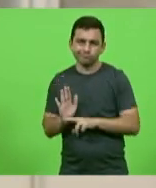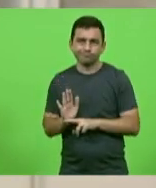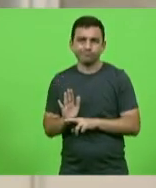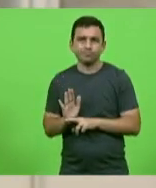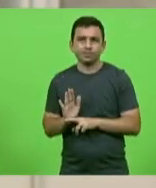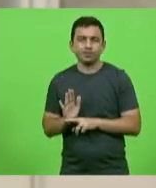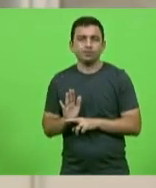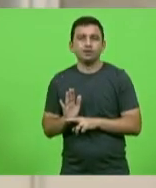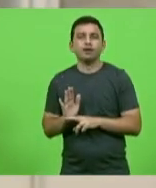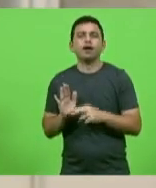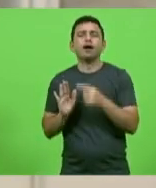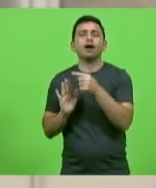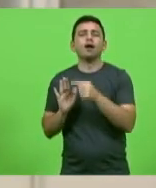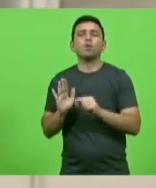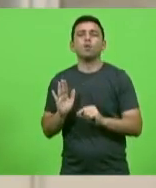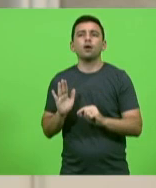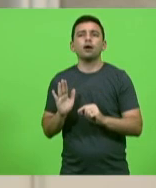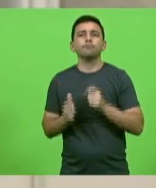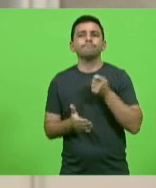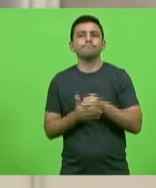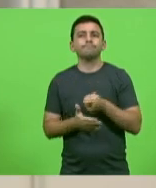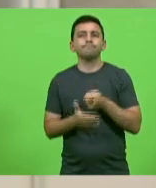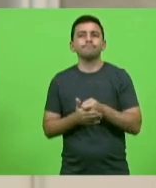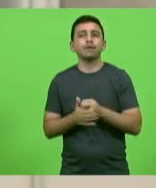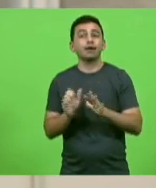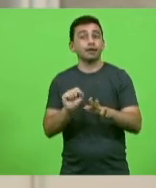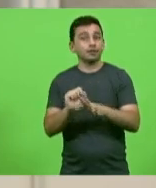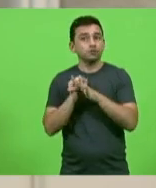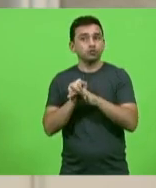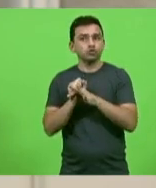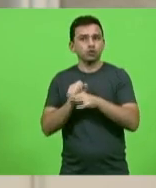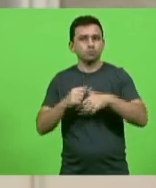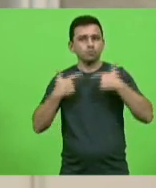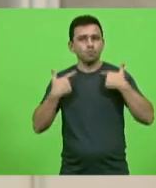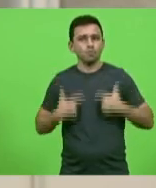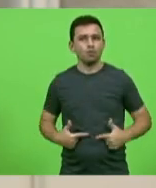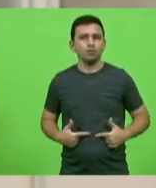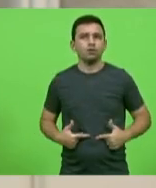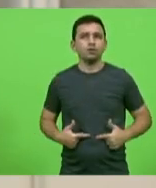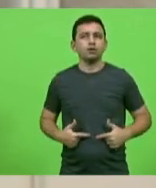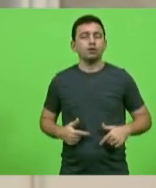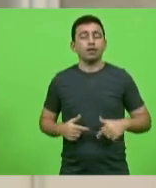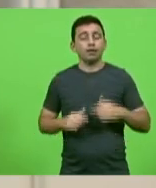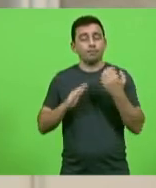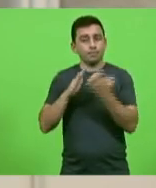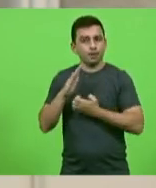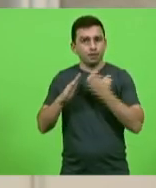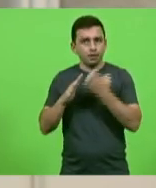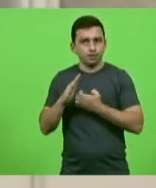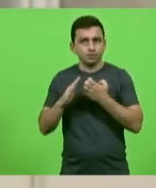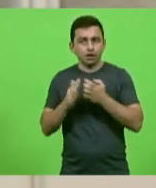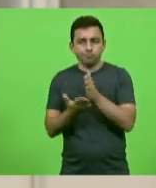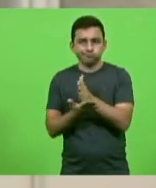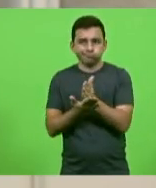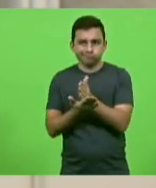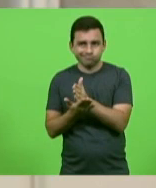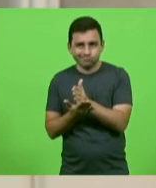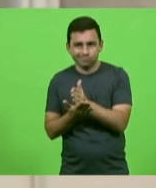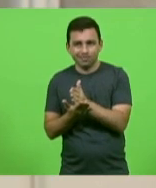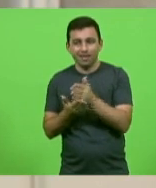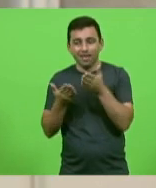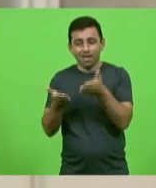dentre estas a exigência de garantia idônea a uma empresa intermediadora